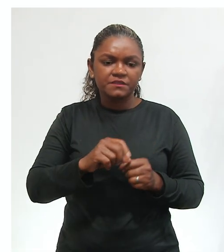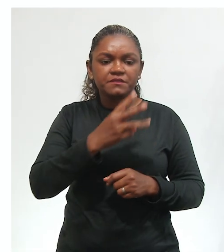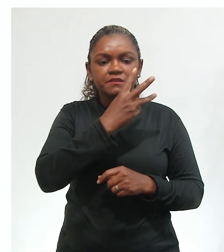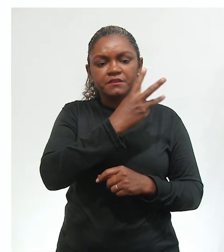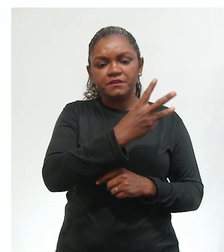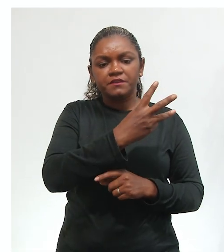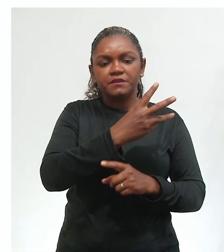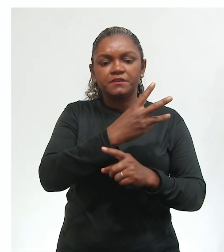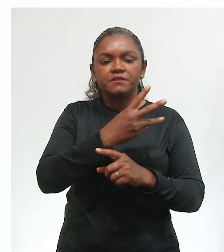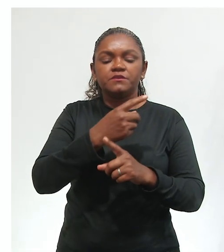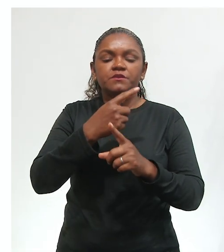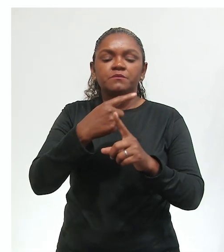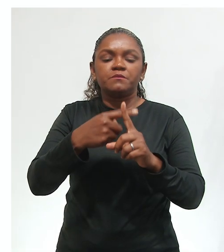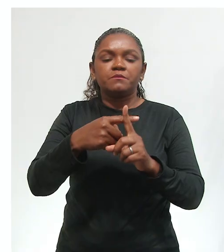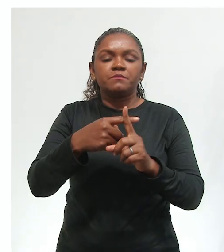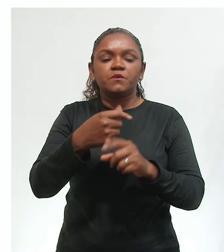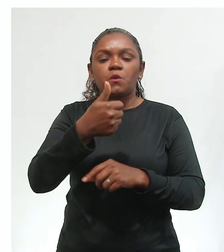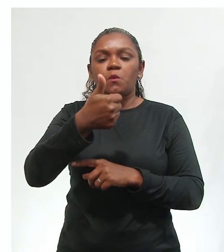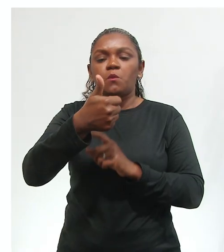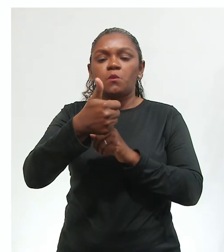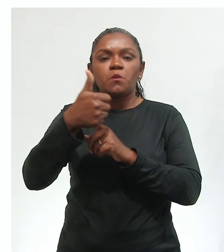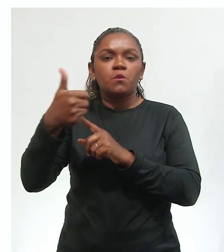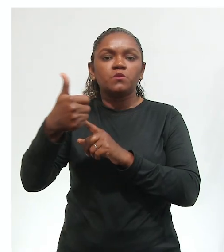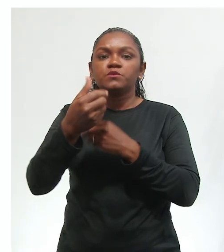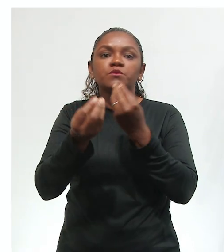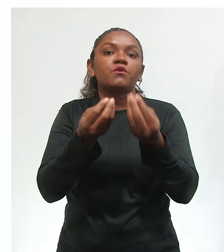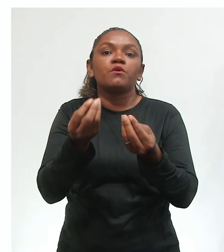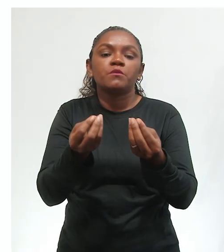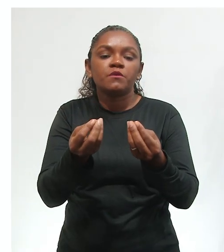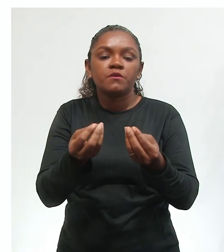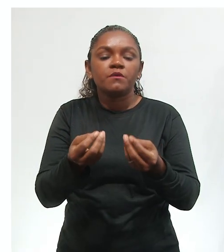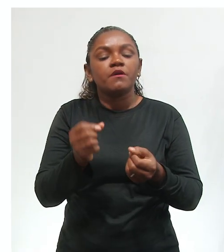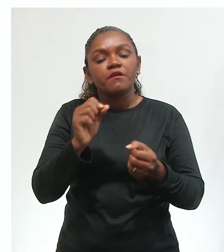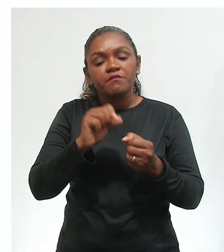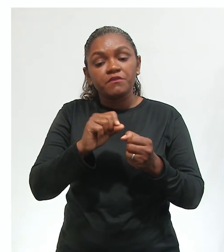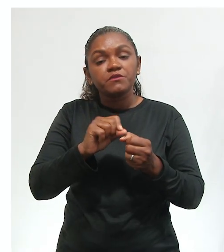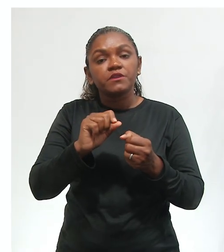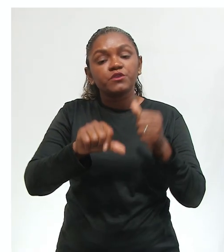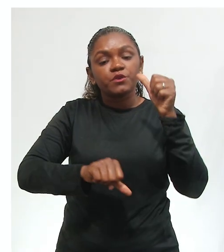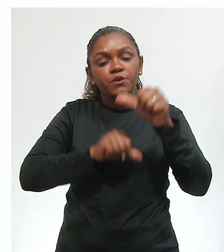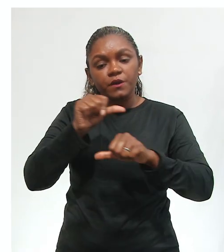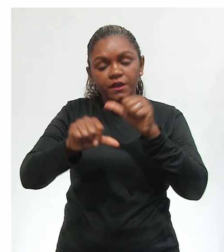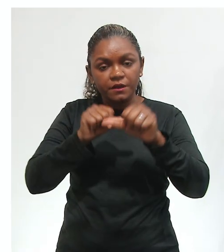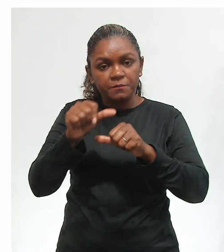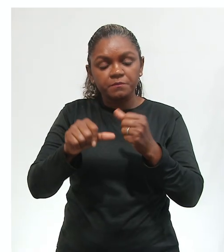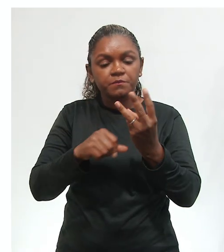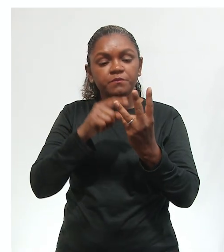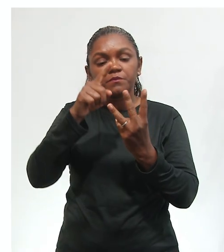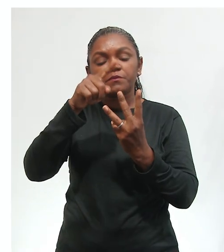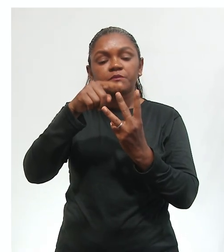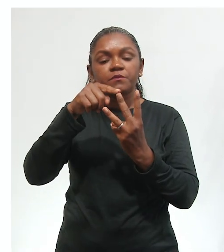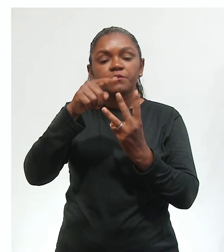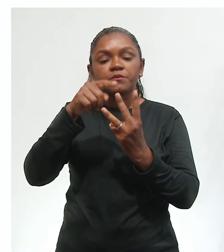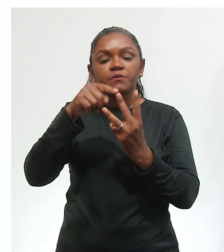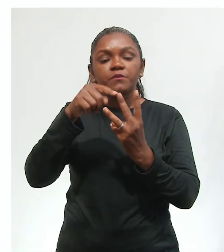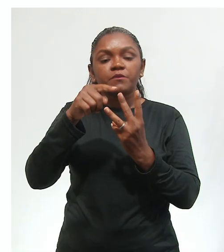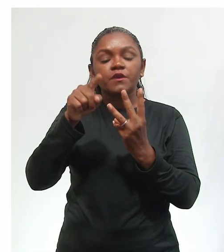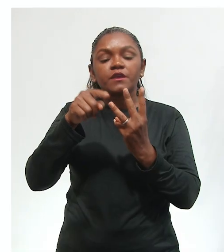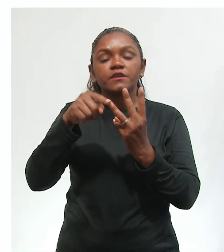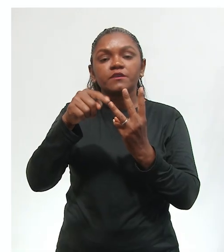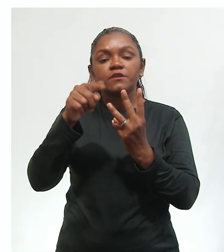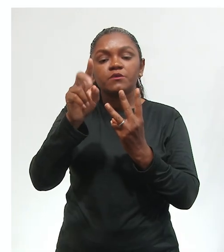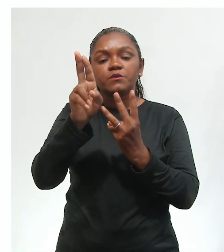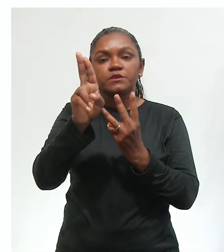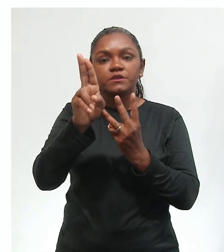sistema é decimal. Então, significa que aqui eu vou trocar 10 unidades por